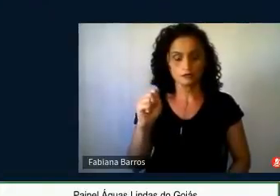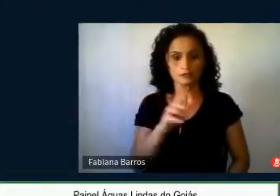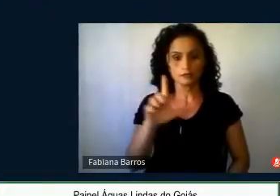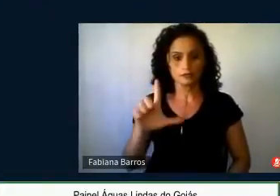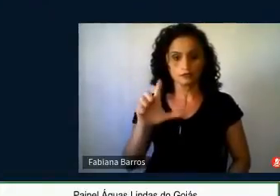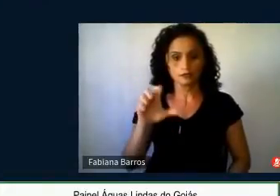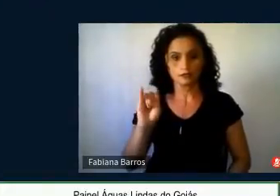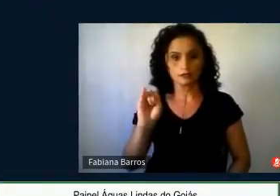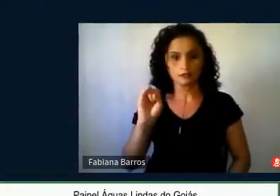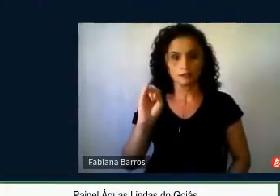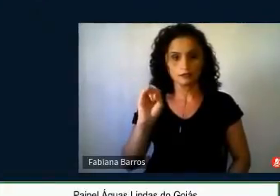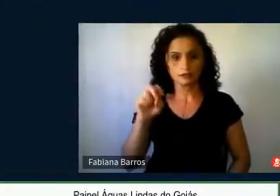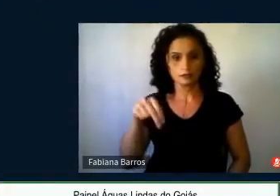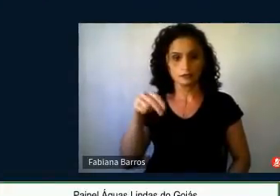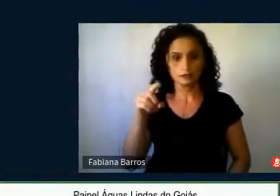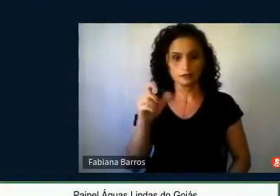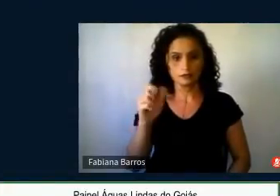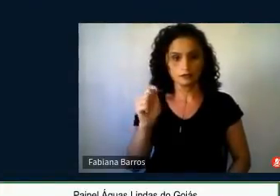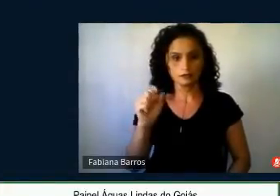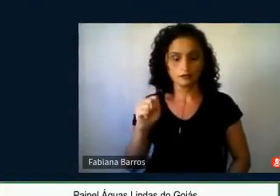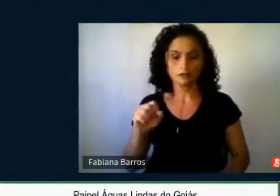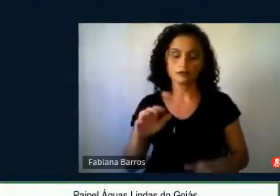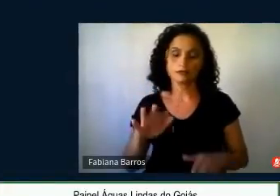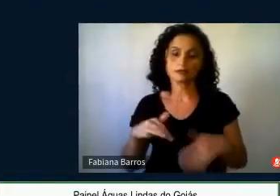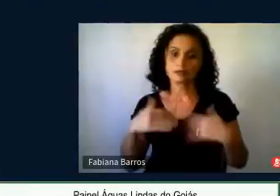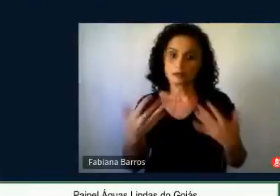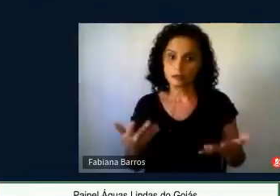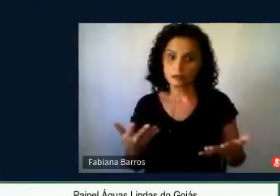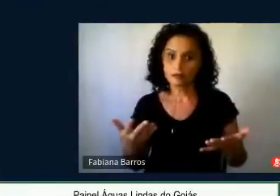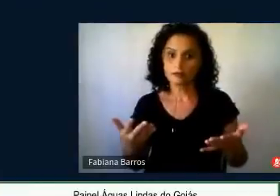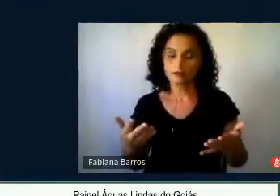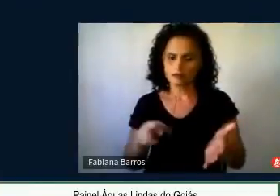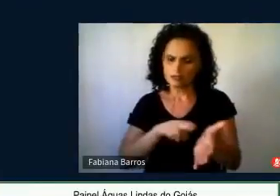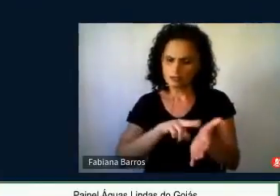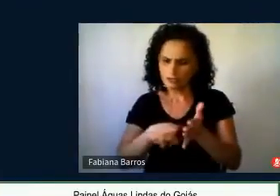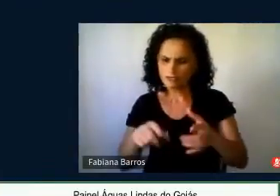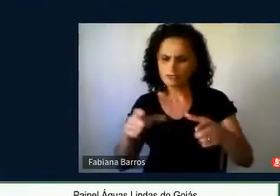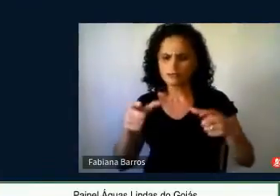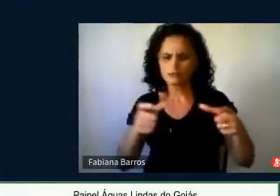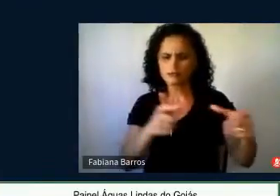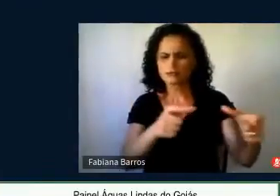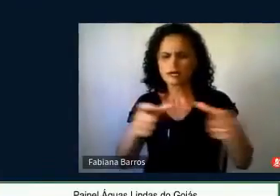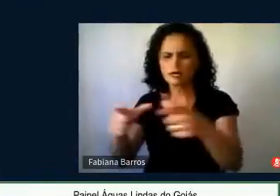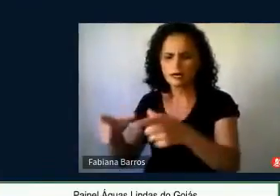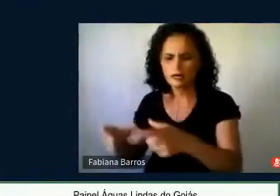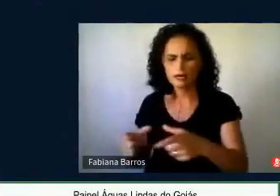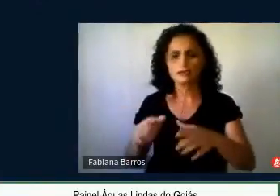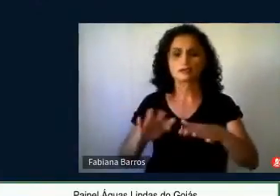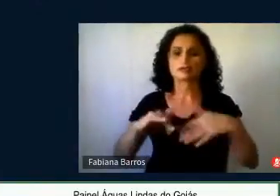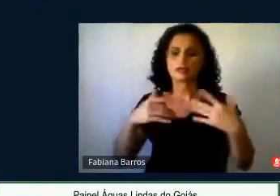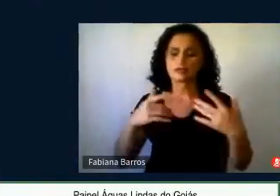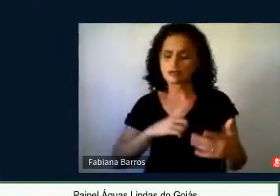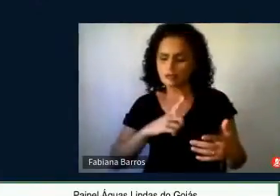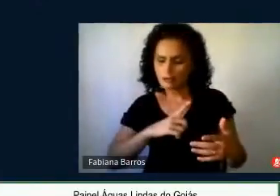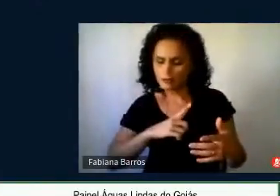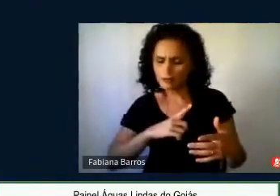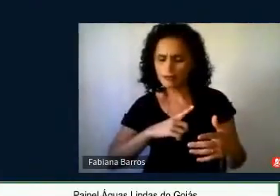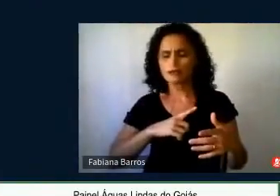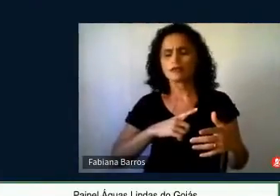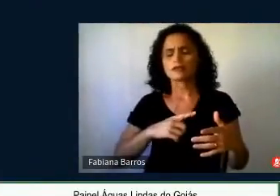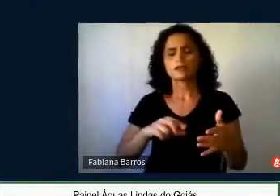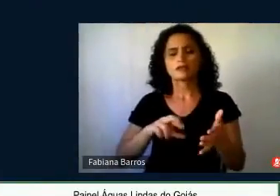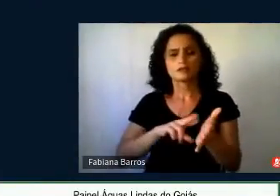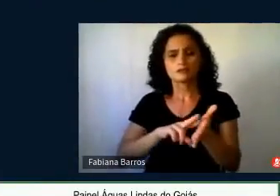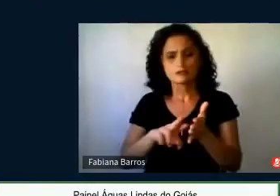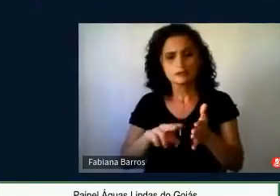dizer que as pessoas aqui em Brasília, elas não moram no Distrito Federal, elas moram em Brasília, Sobradinho, em Braslândia, eles moram nas cidades. E